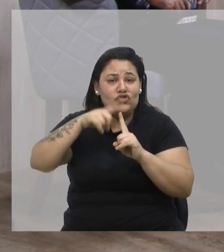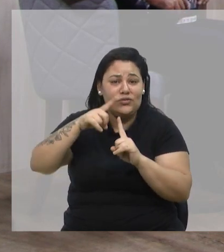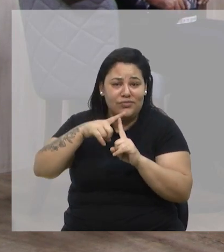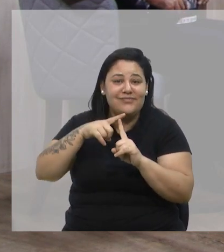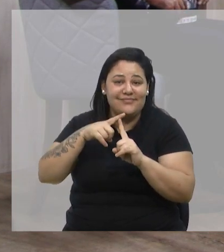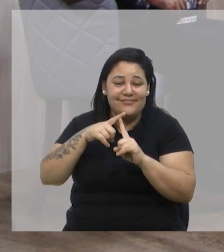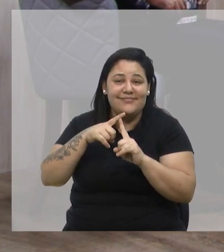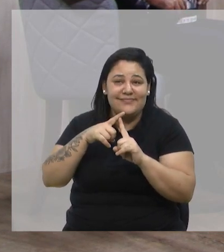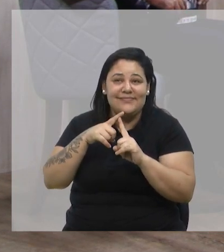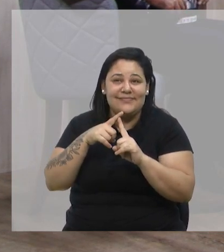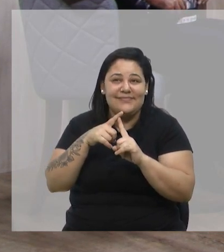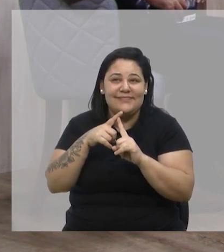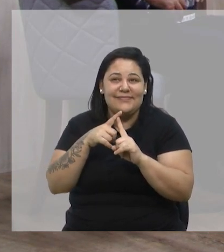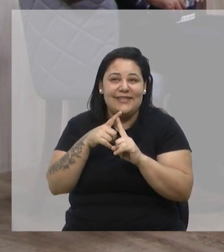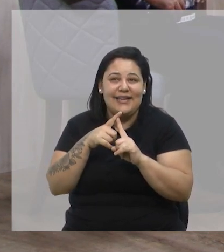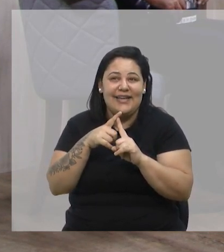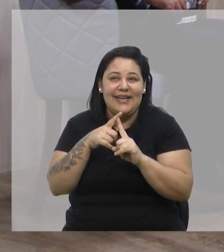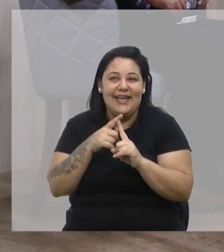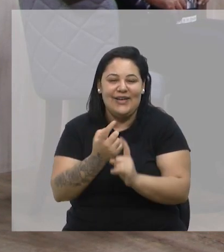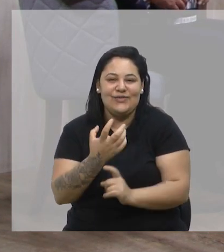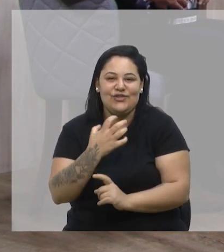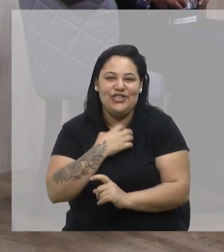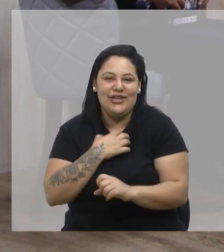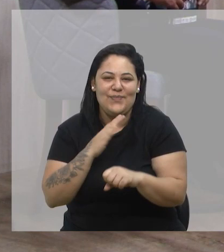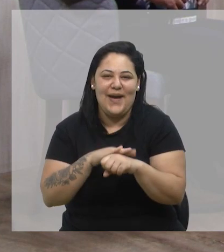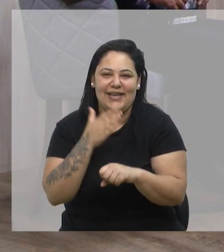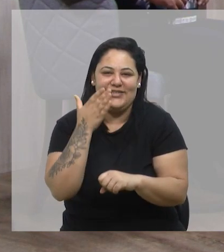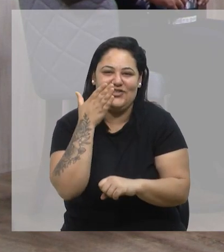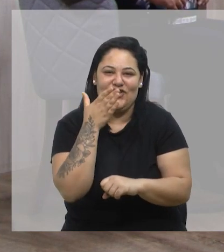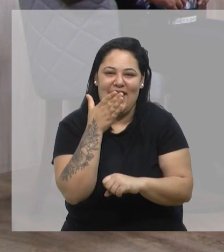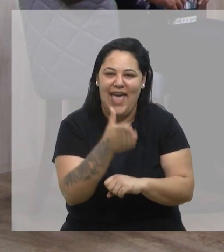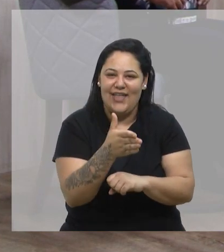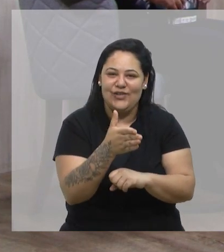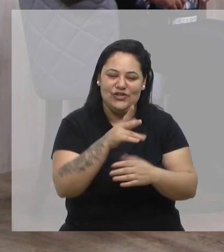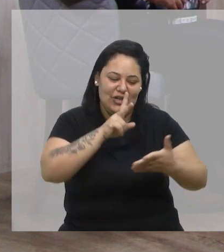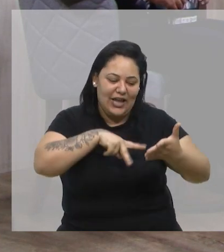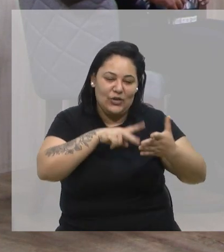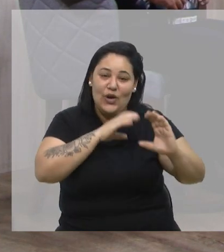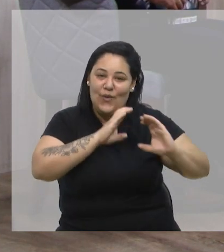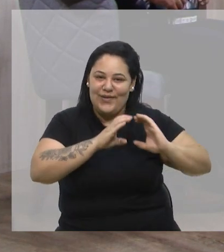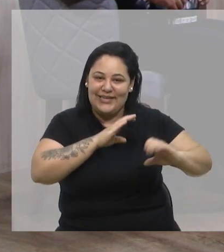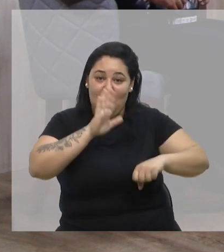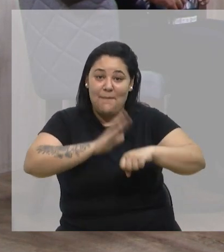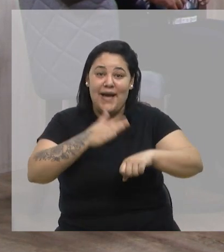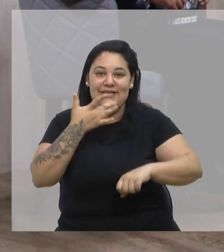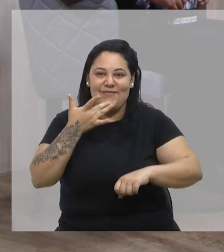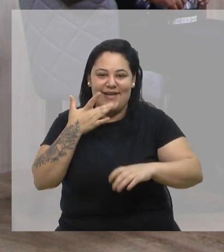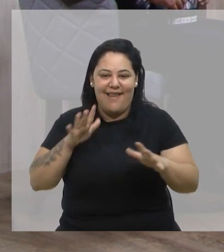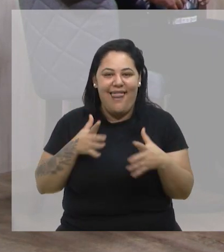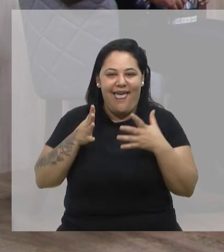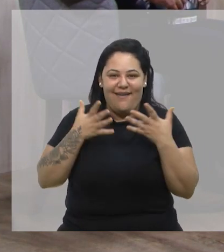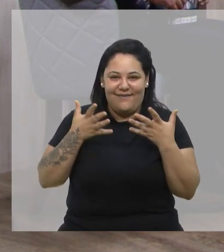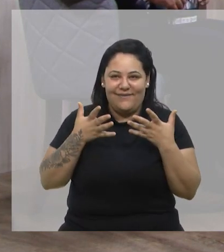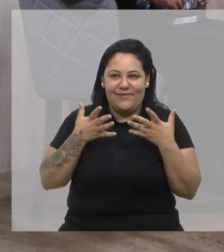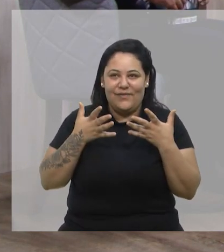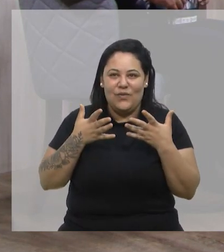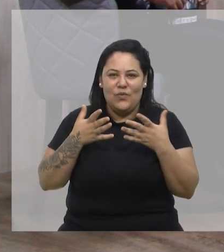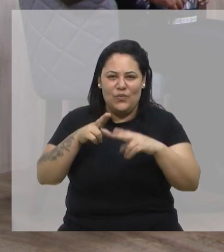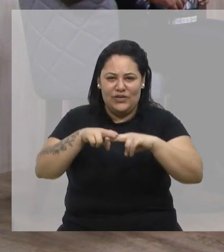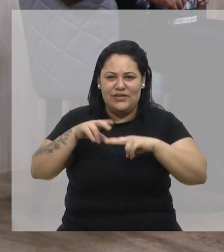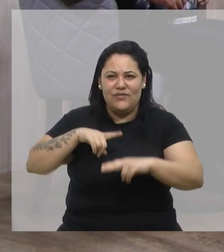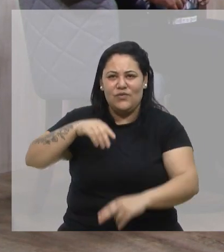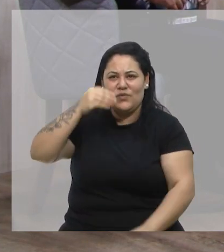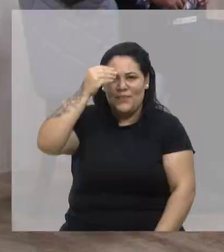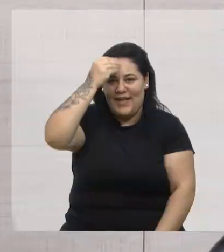algum tipo de tirinha. Ela é uma maneira mais direta de leitura, de comunicação, ela é mais fácil. Tanto que os quadrinhos,